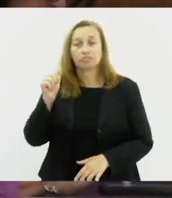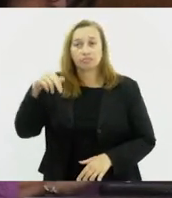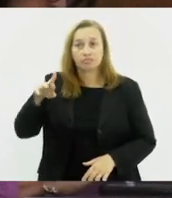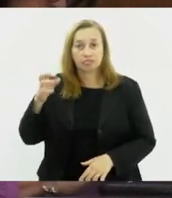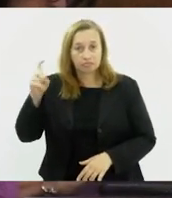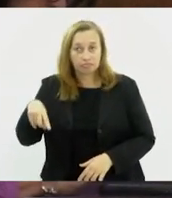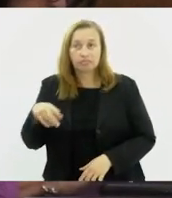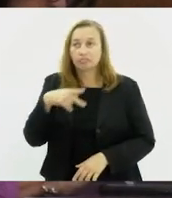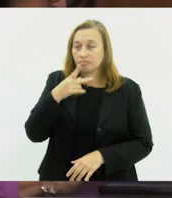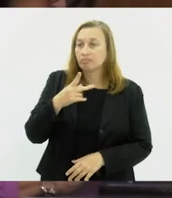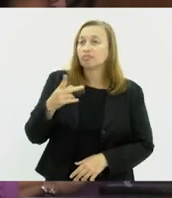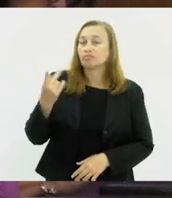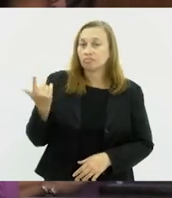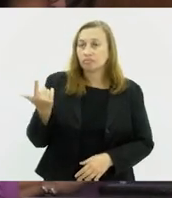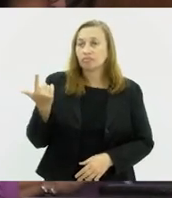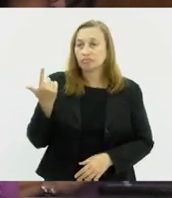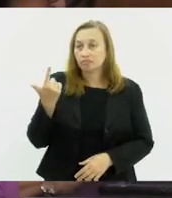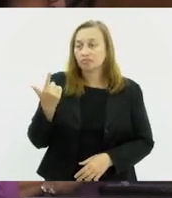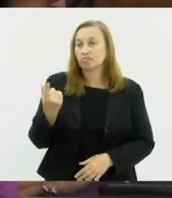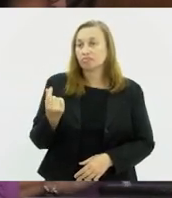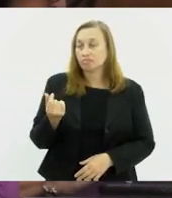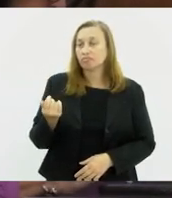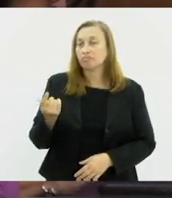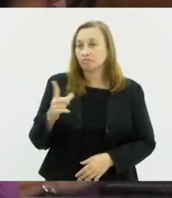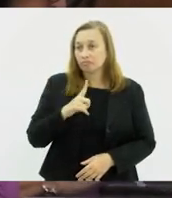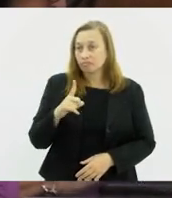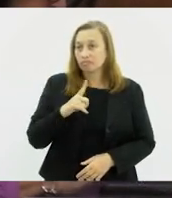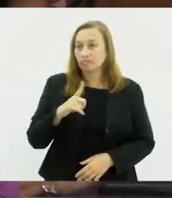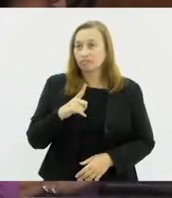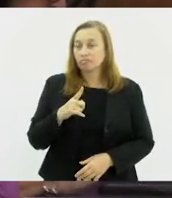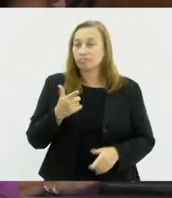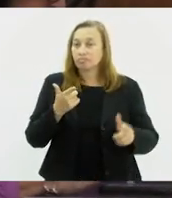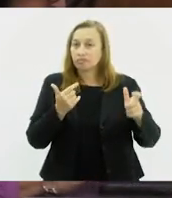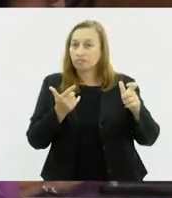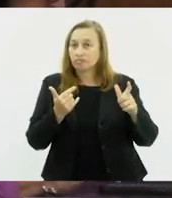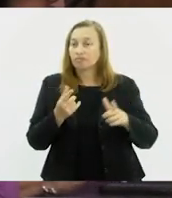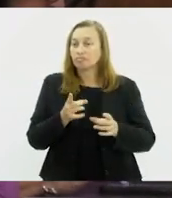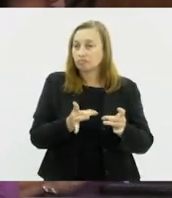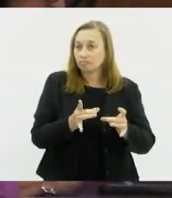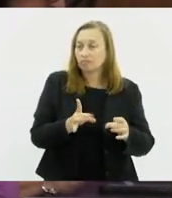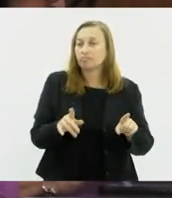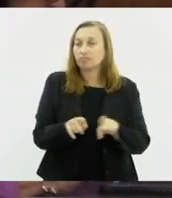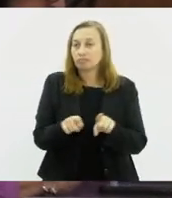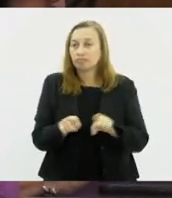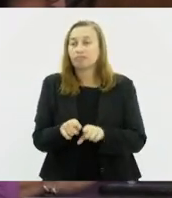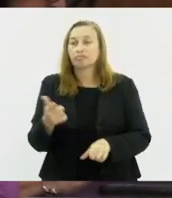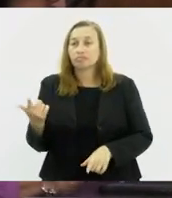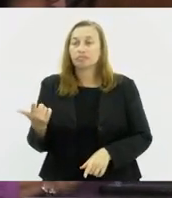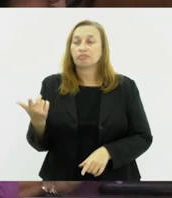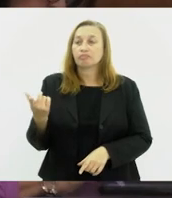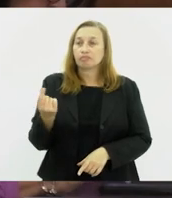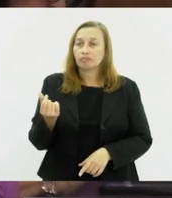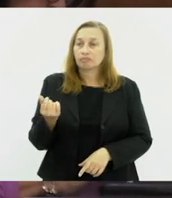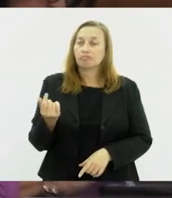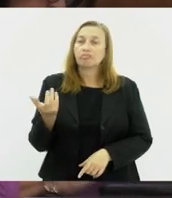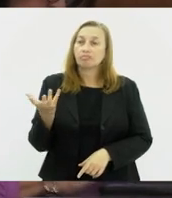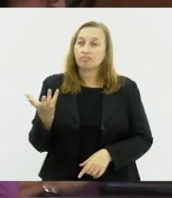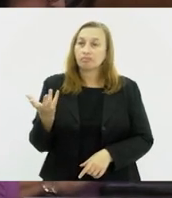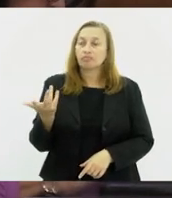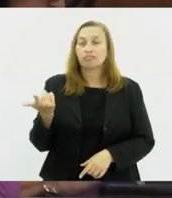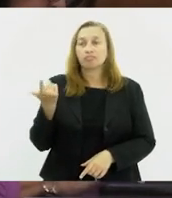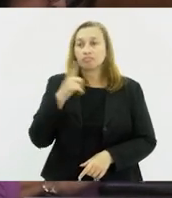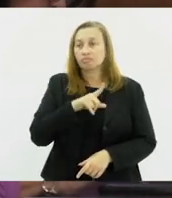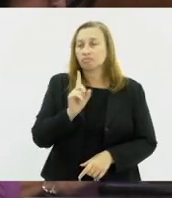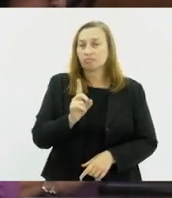ganham com isso os grandes traficantes de arma ganham com isso e não são as pessoas que tão na favela não são aqueles